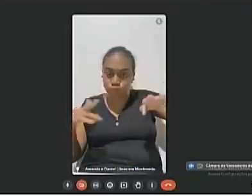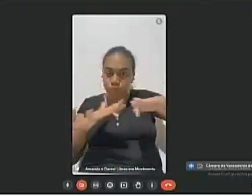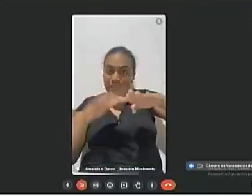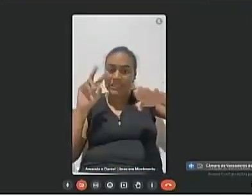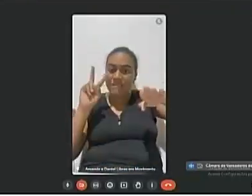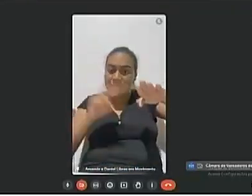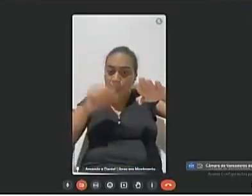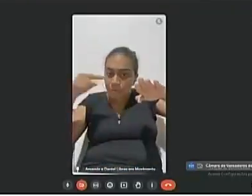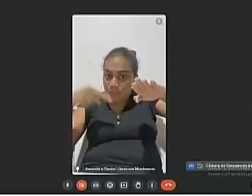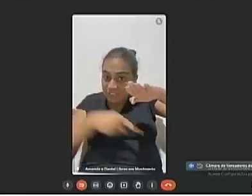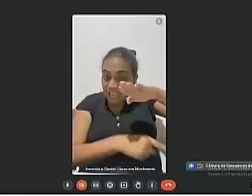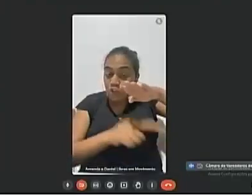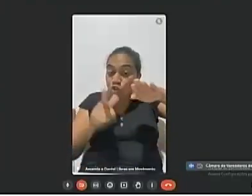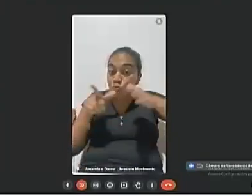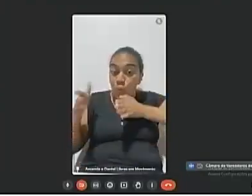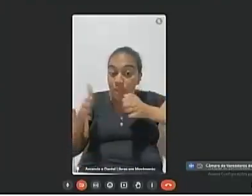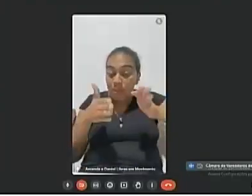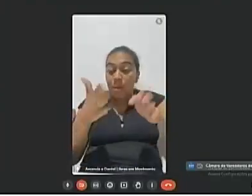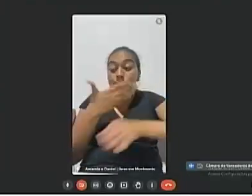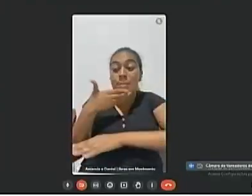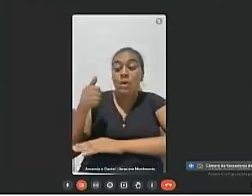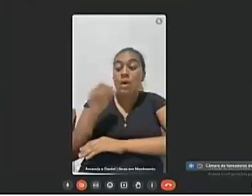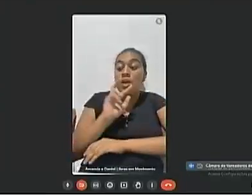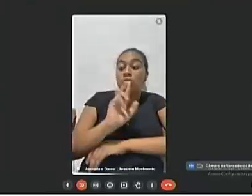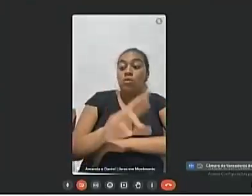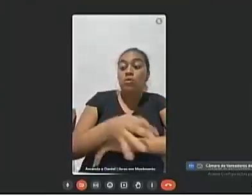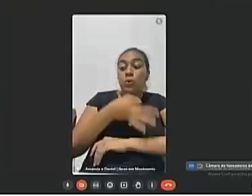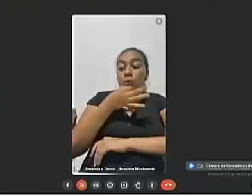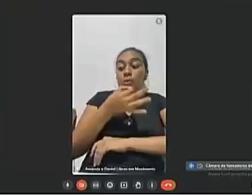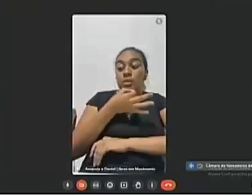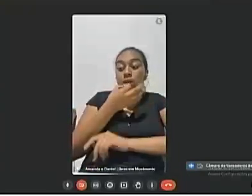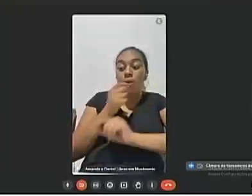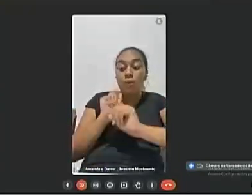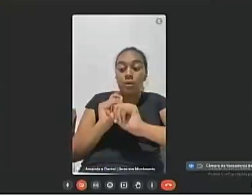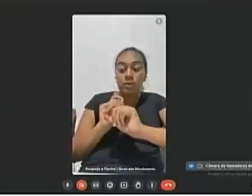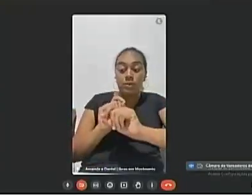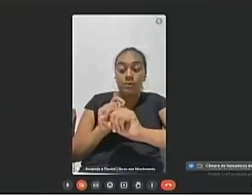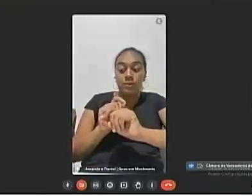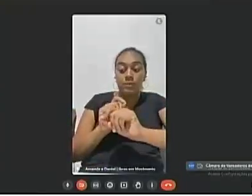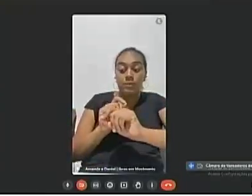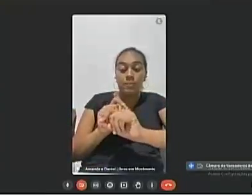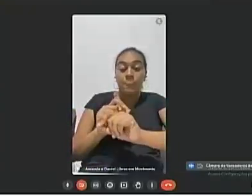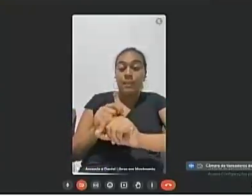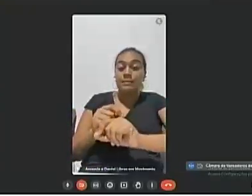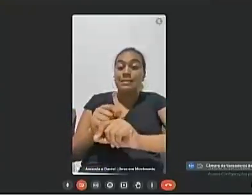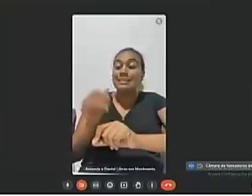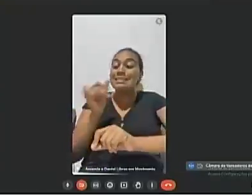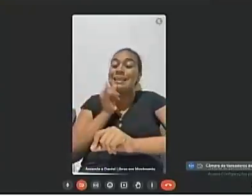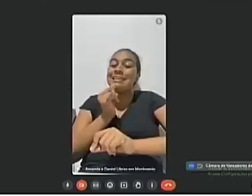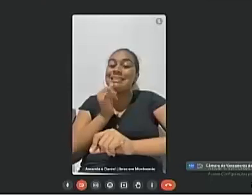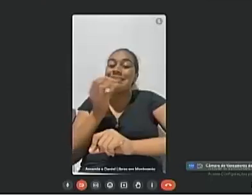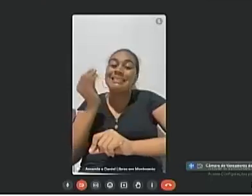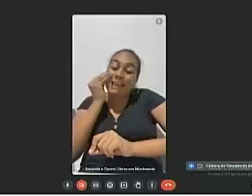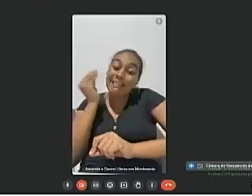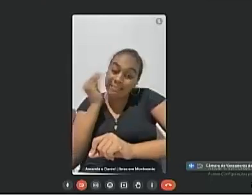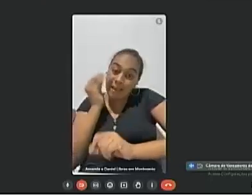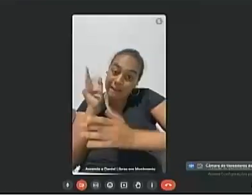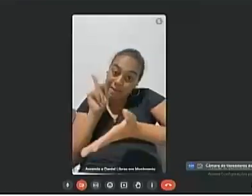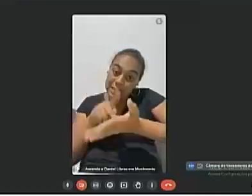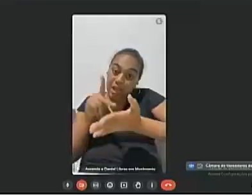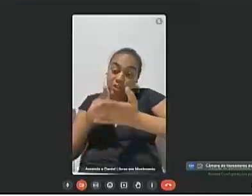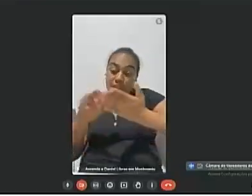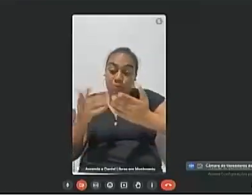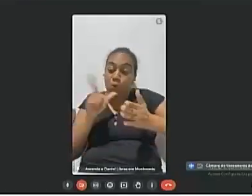do rio é enorme, a melhor solução, na minha opinião, seria cortar literalmente o rio, fechar, barrar